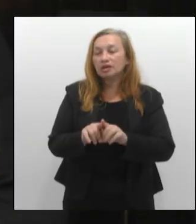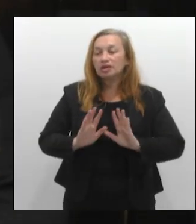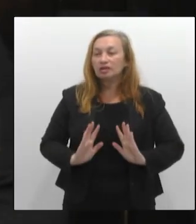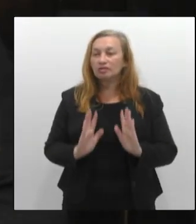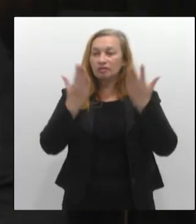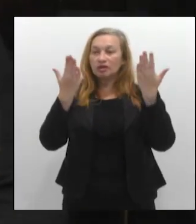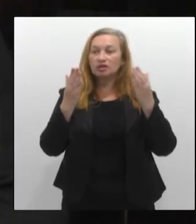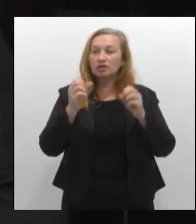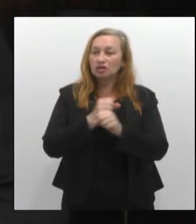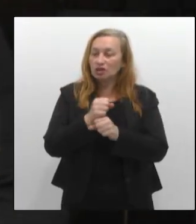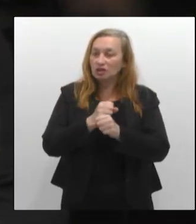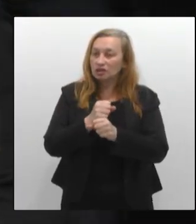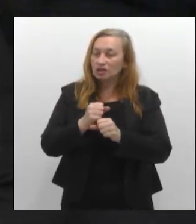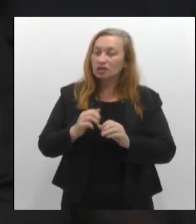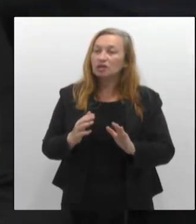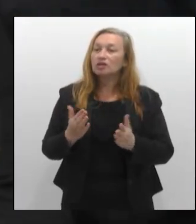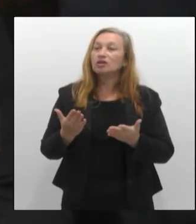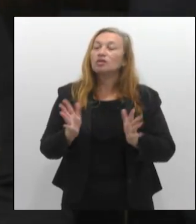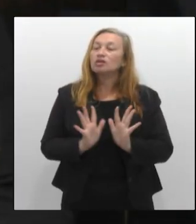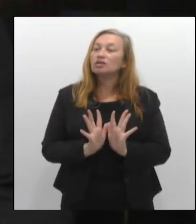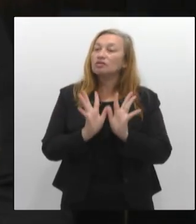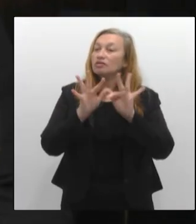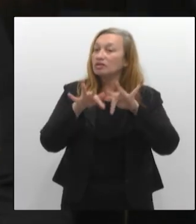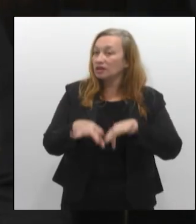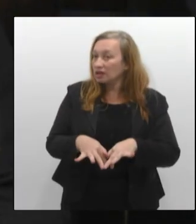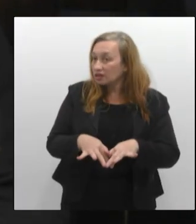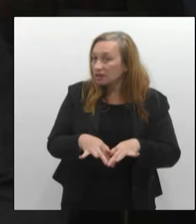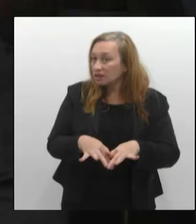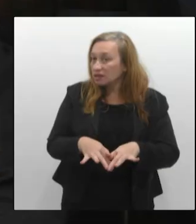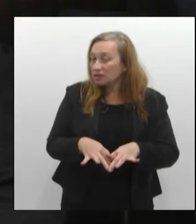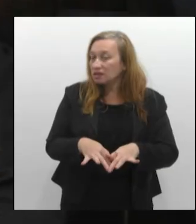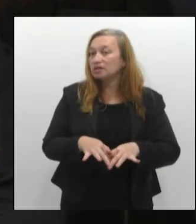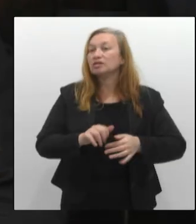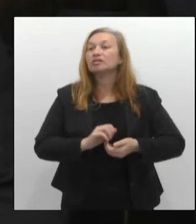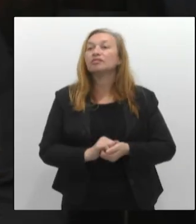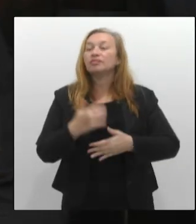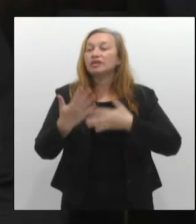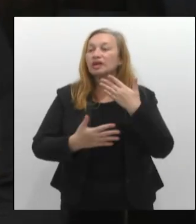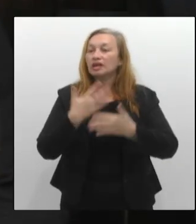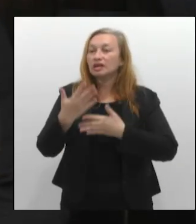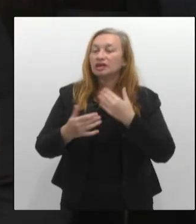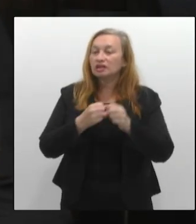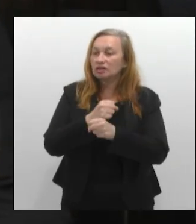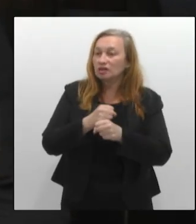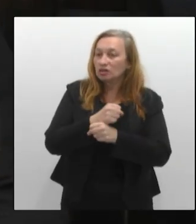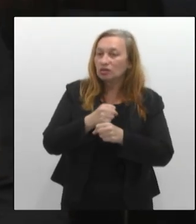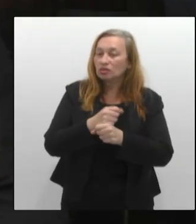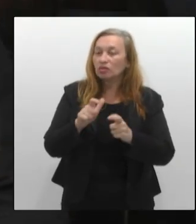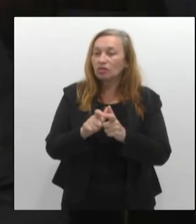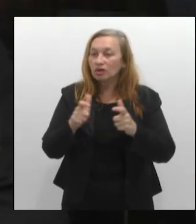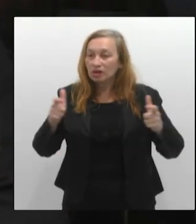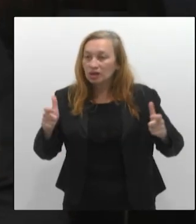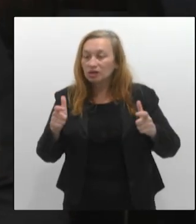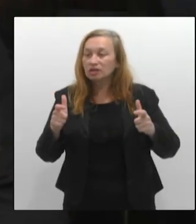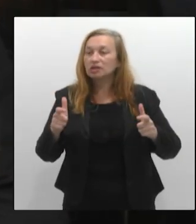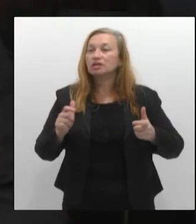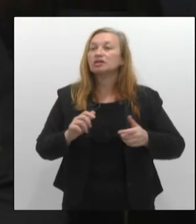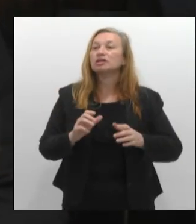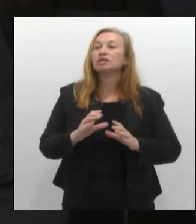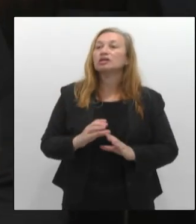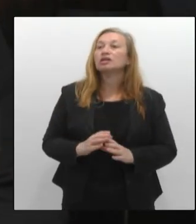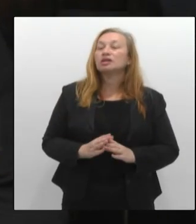este ano, que é o ano de conclusão desse quinquênio jubilar, né, com esse grande ano jubilar